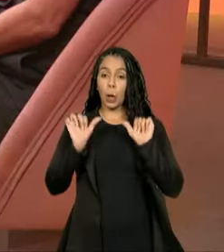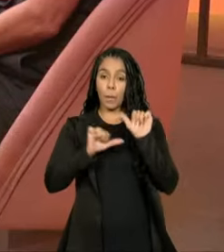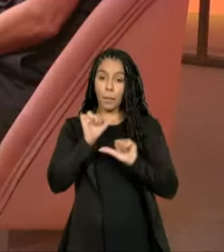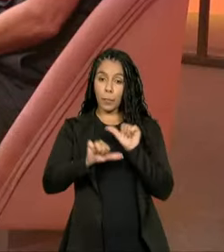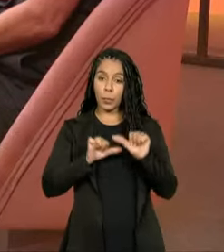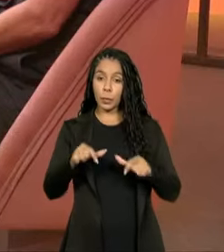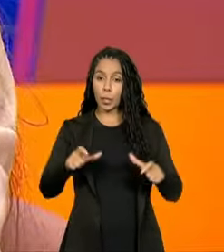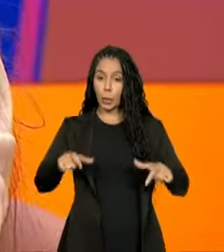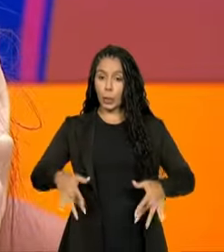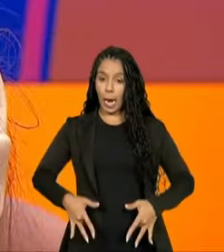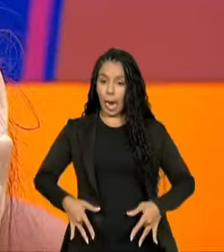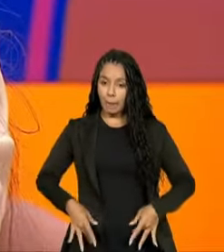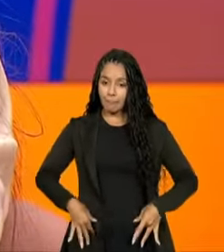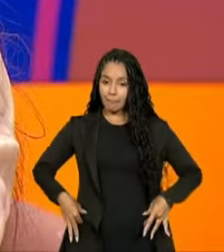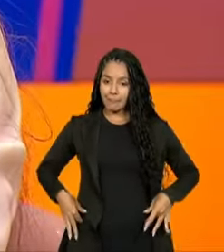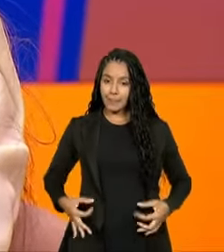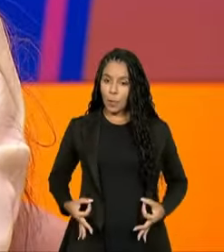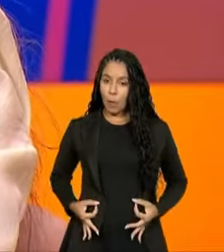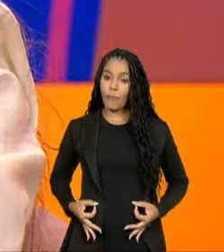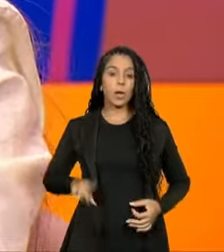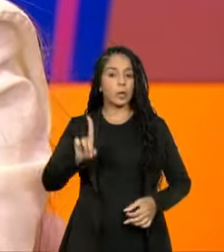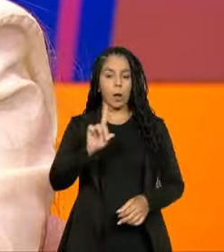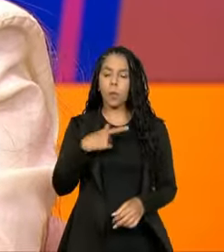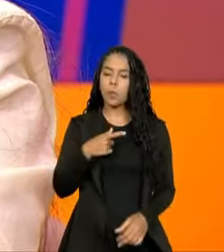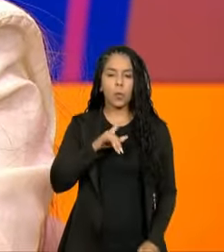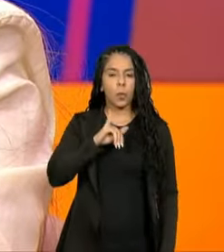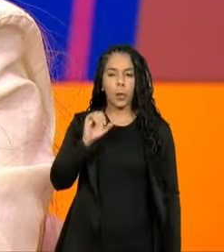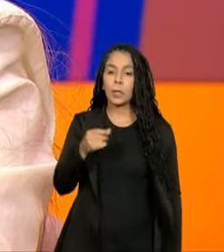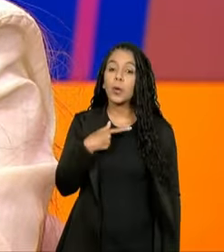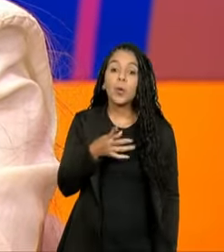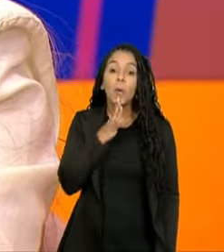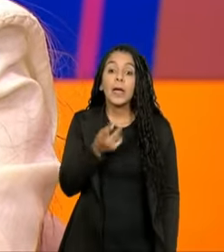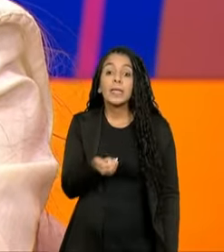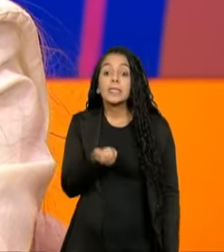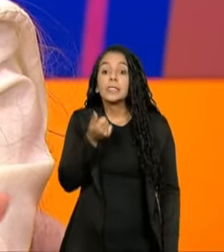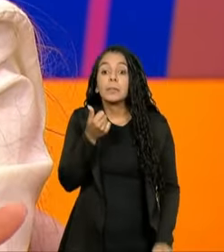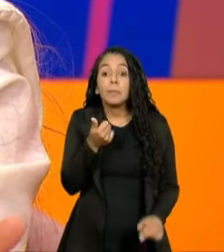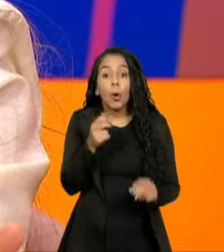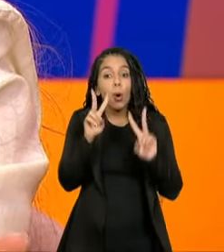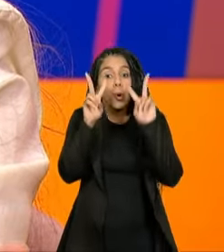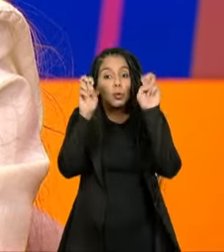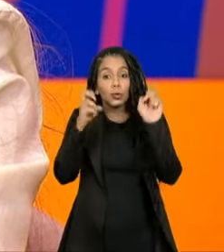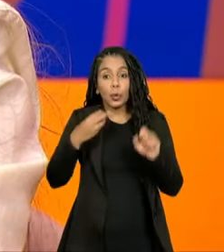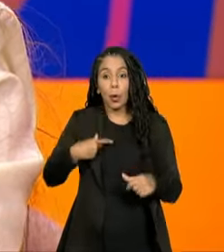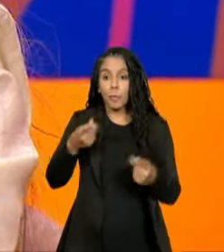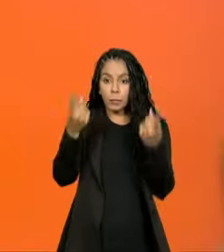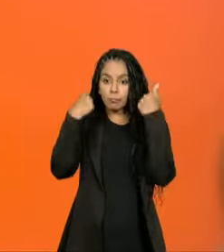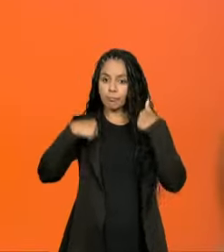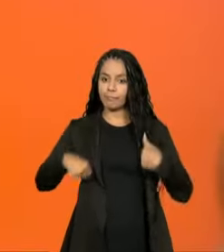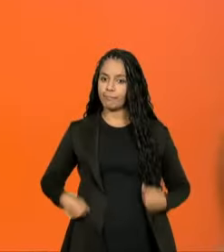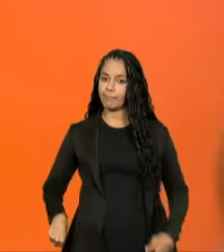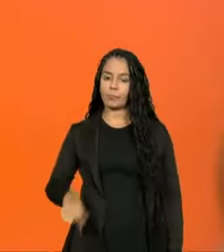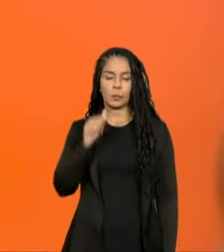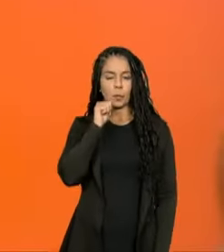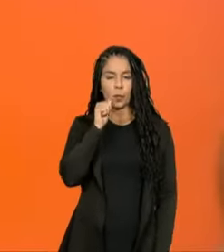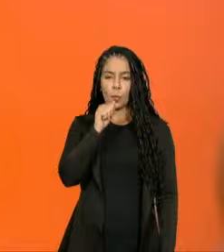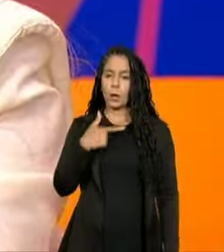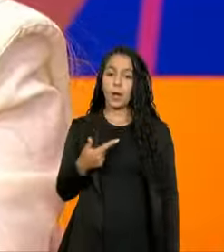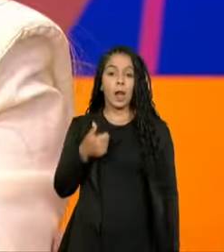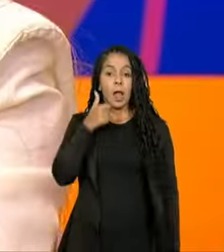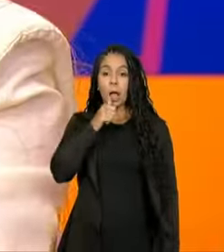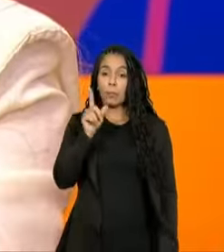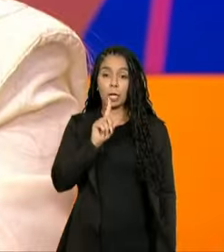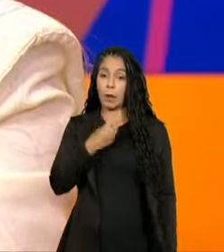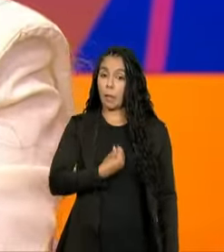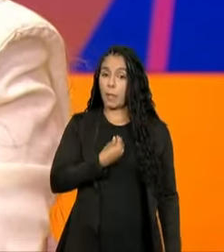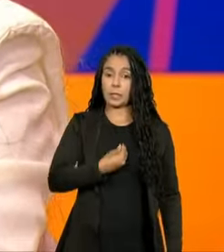que a gente está de biquíni. Não é isso, né? A gente tem pouco conhecimento da fisiologia feminina. Até 1993, as mulheres não participavam dos clinical